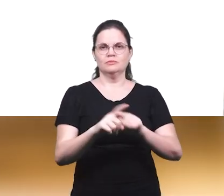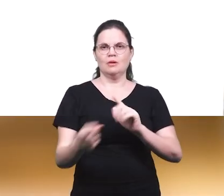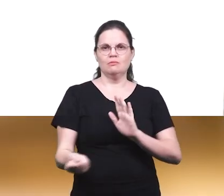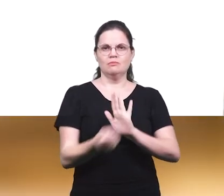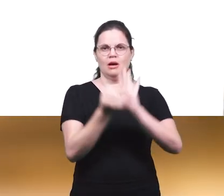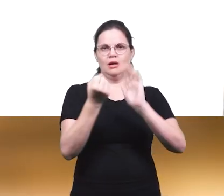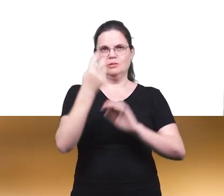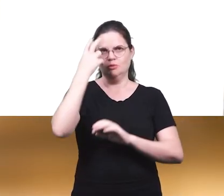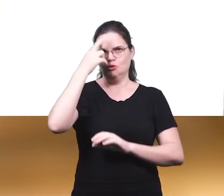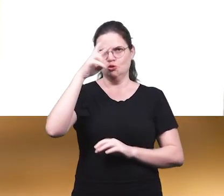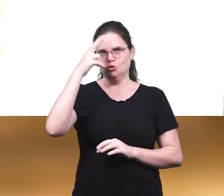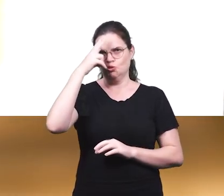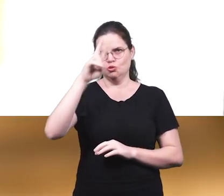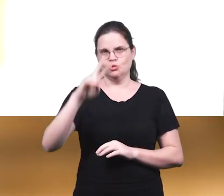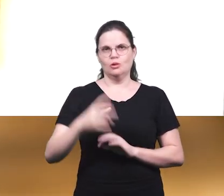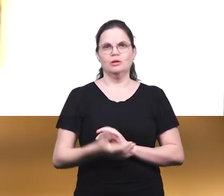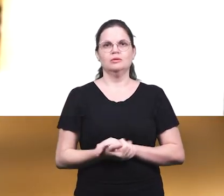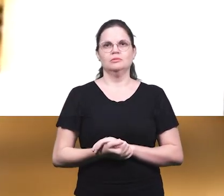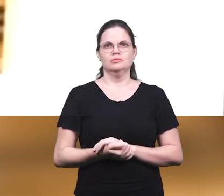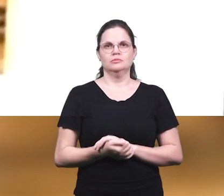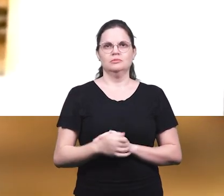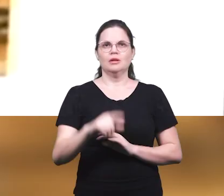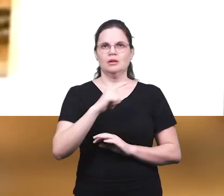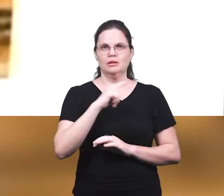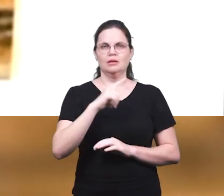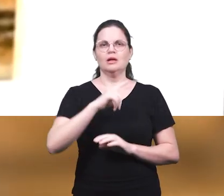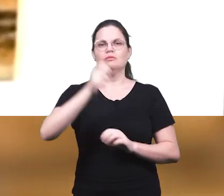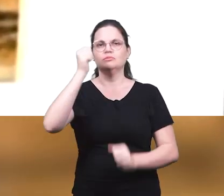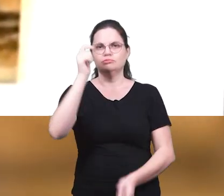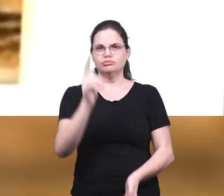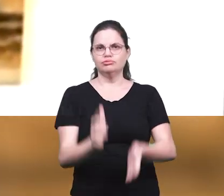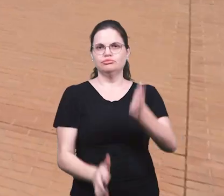histórico dos avivamentos